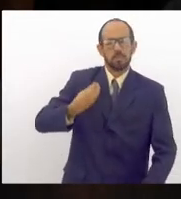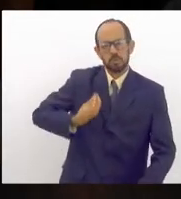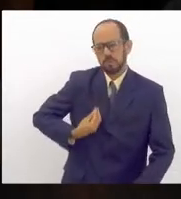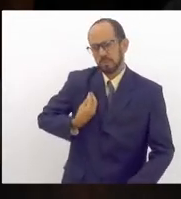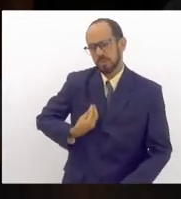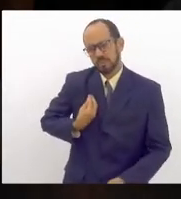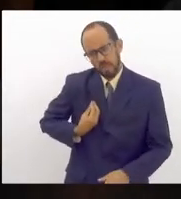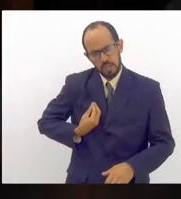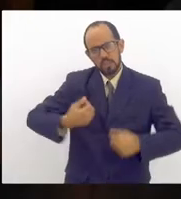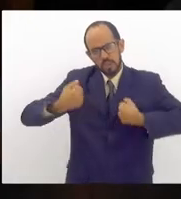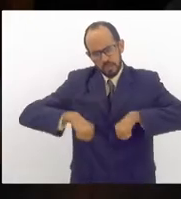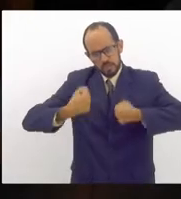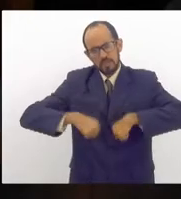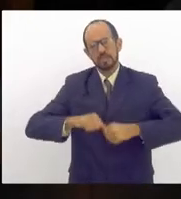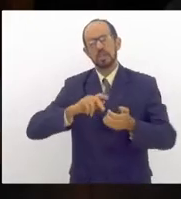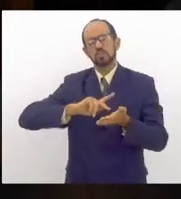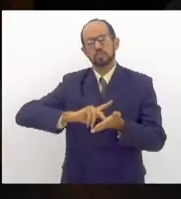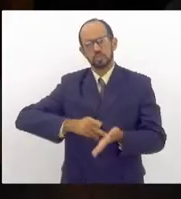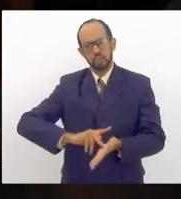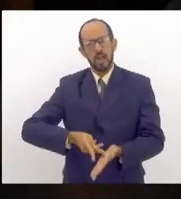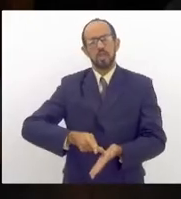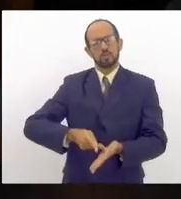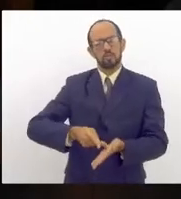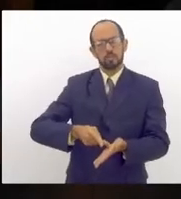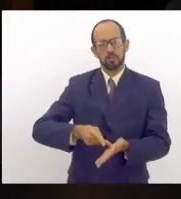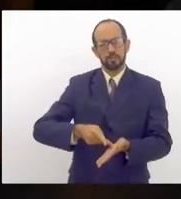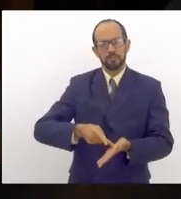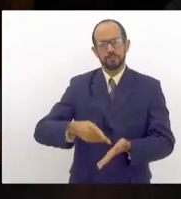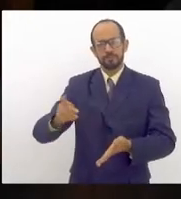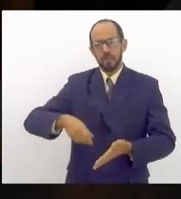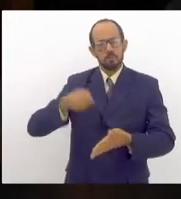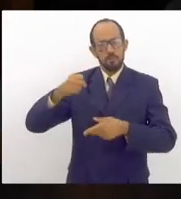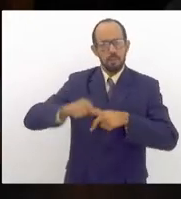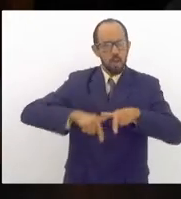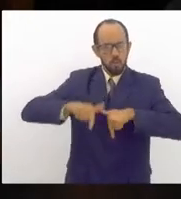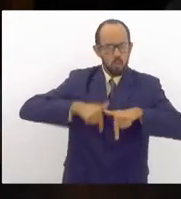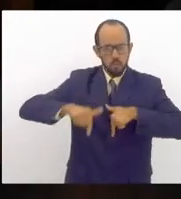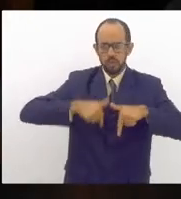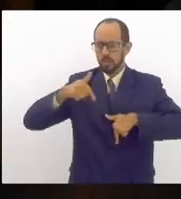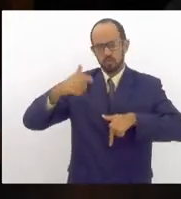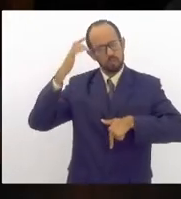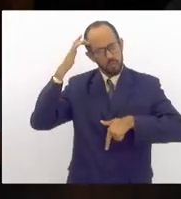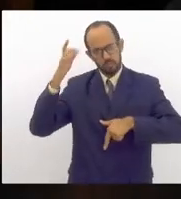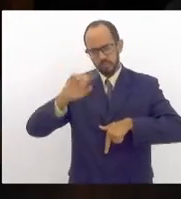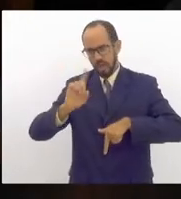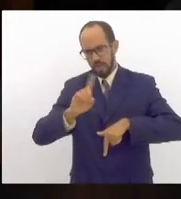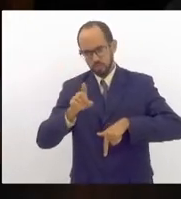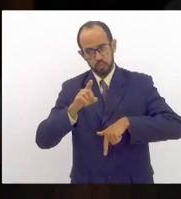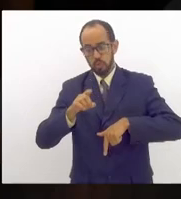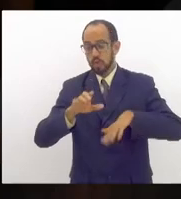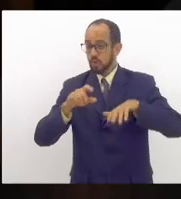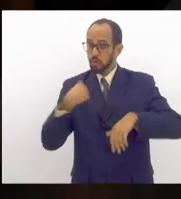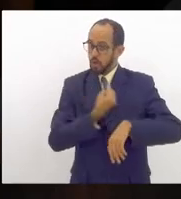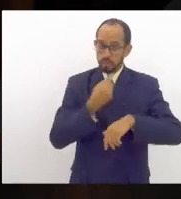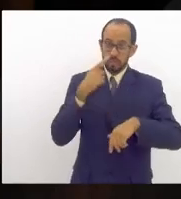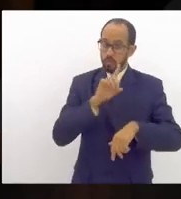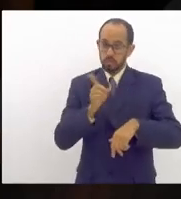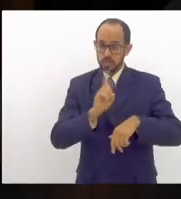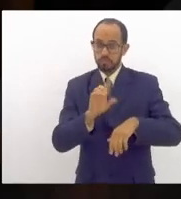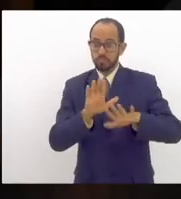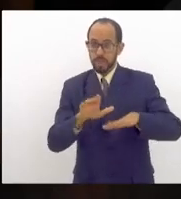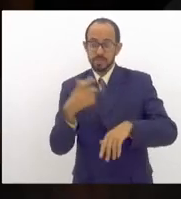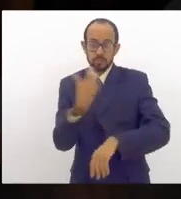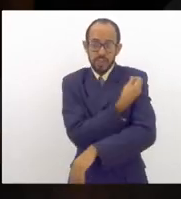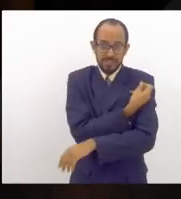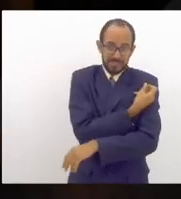nas demandas que o sindicato traz a gente teve uma uma luta que não foi não foi fácil também a gente acabou não conseguindo mas foi trazer vacina para os